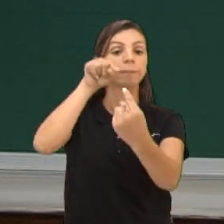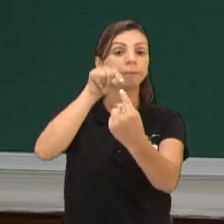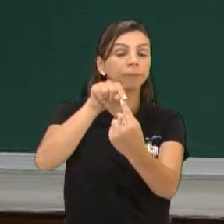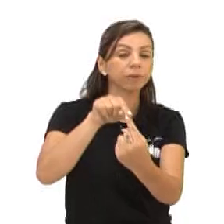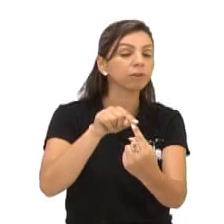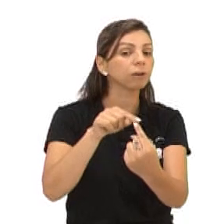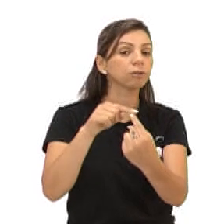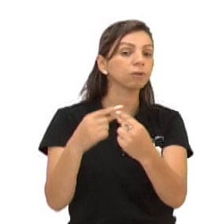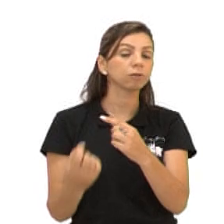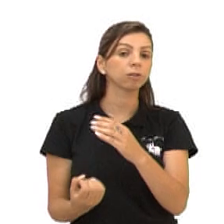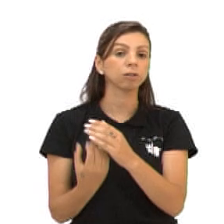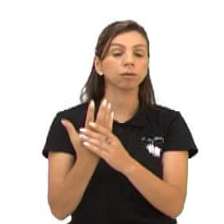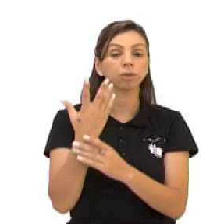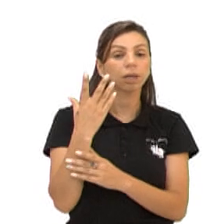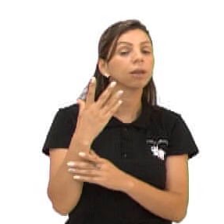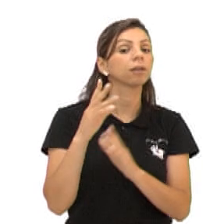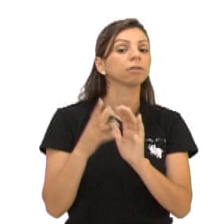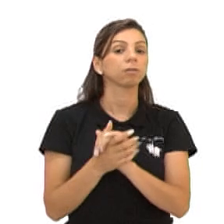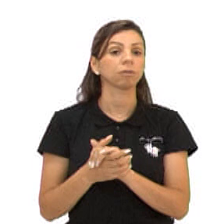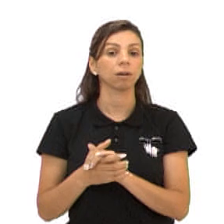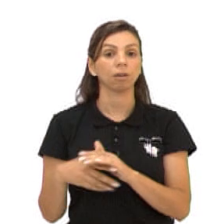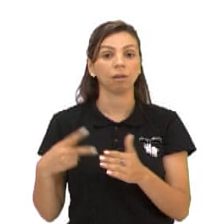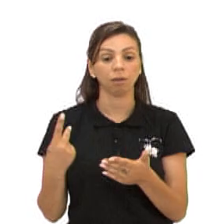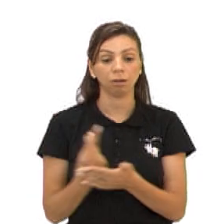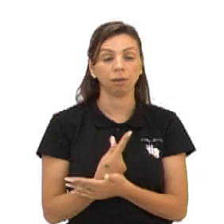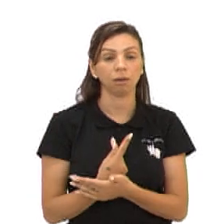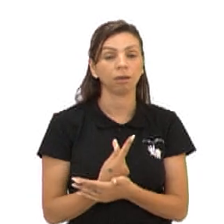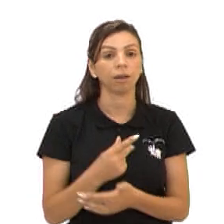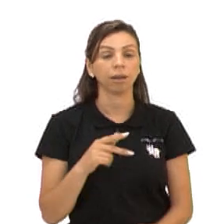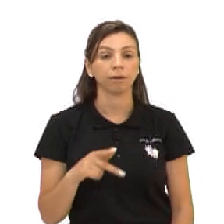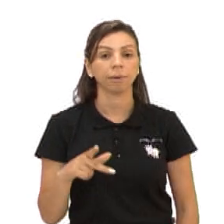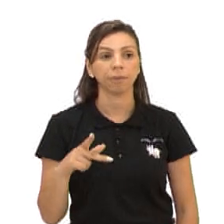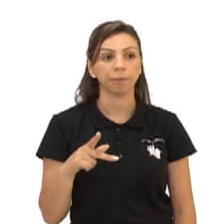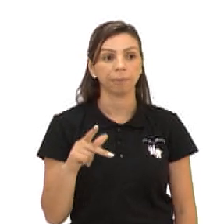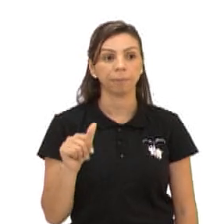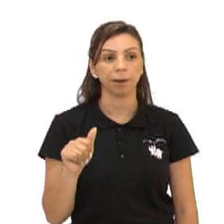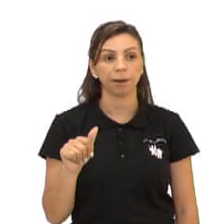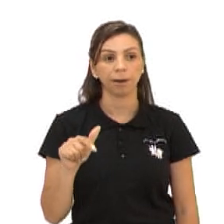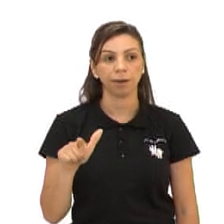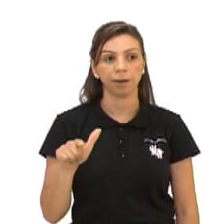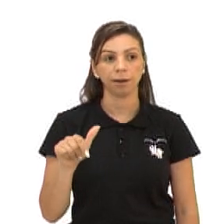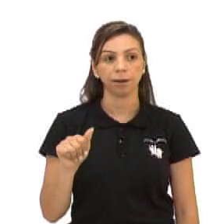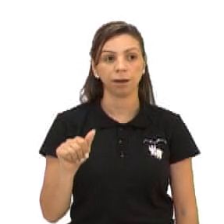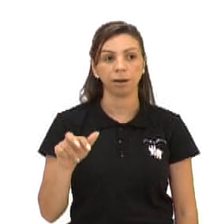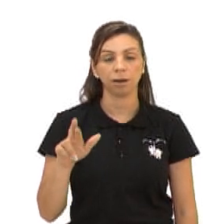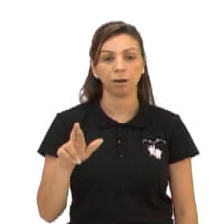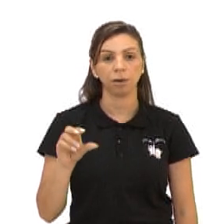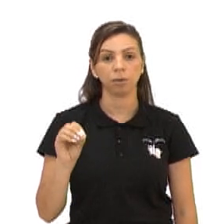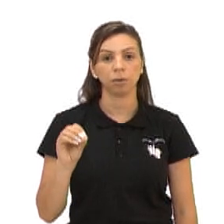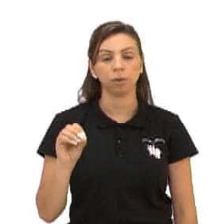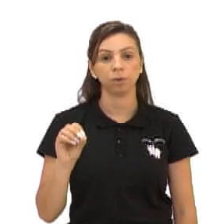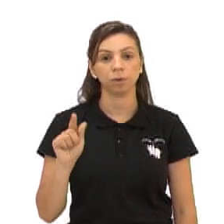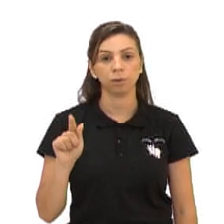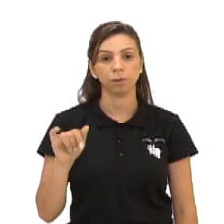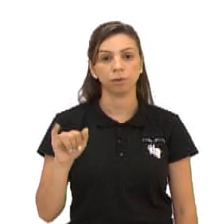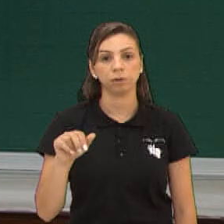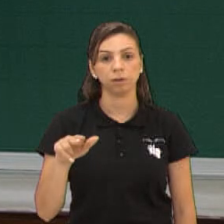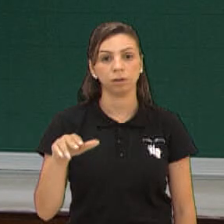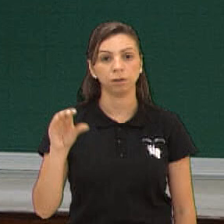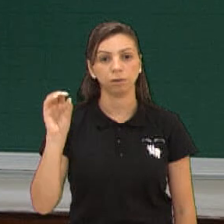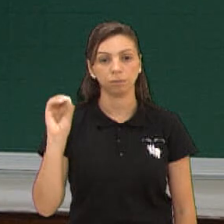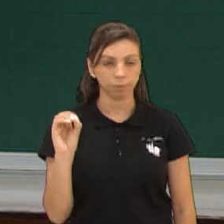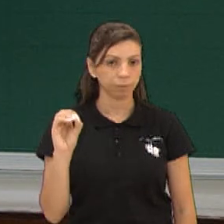válido eu tenho paralogismo você é muito bem acredita em uma determinada questão e vai lá e pronuncia uma falácia